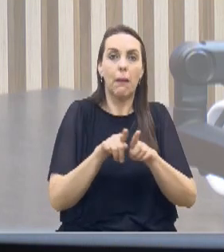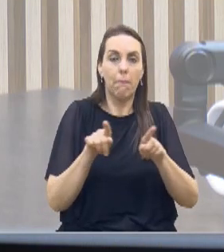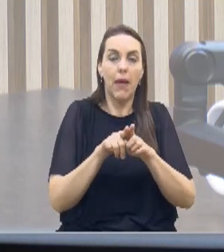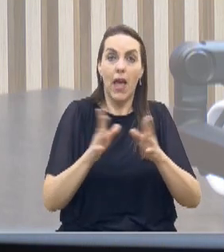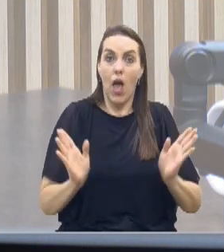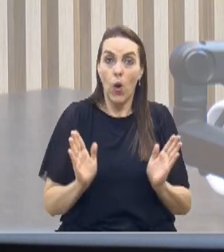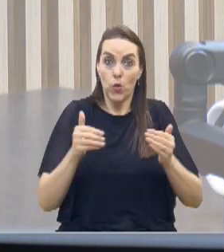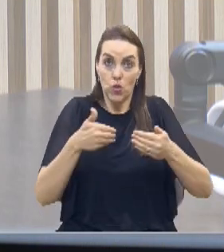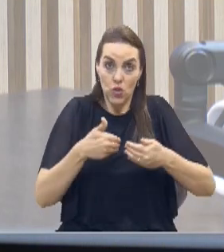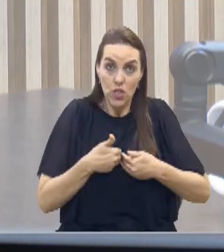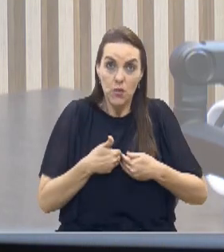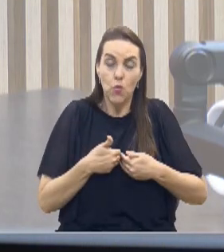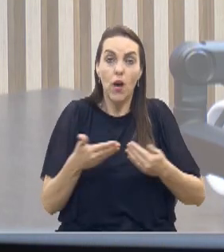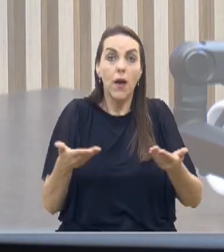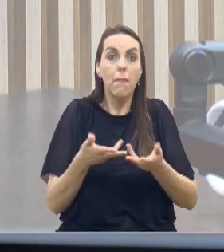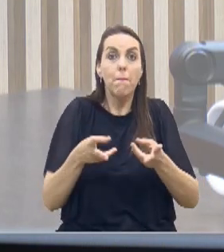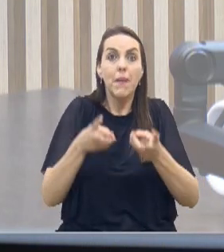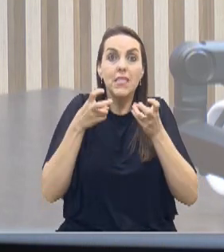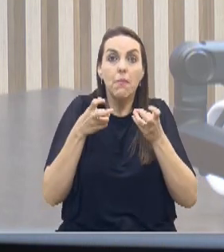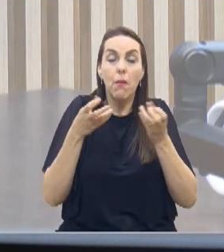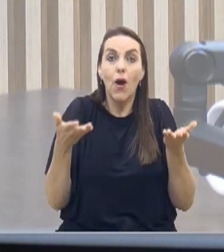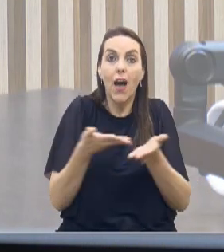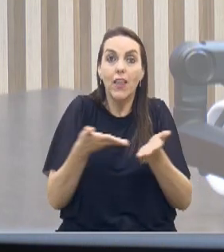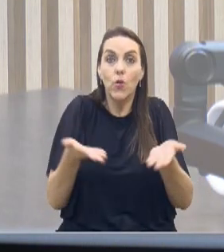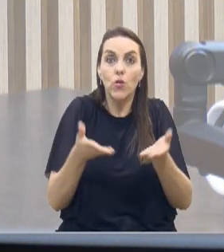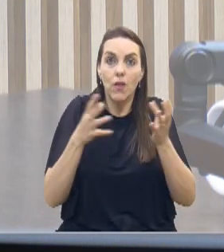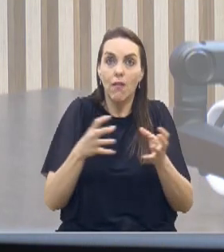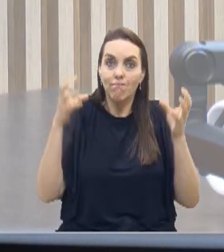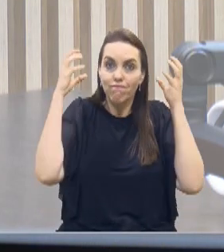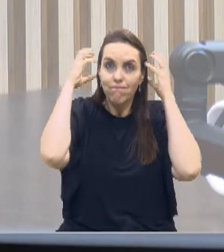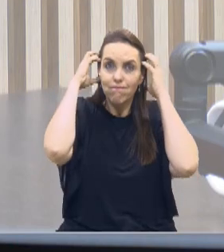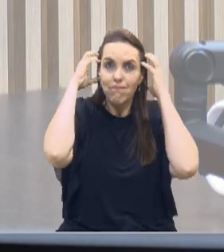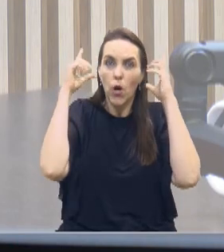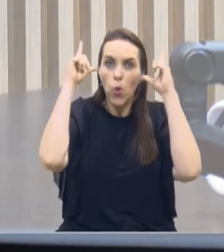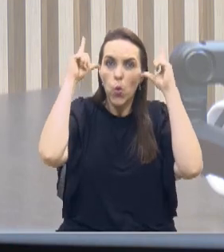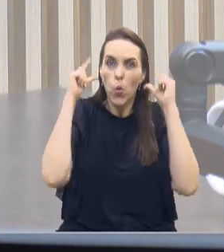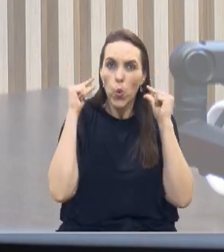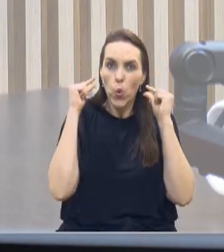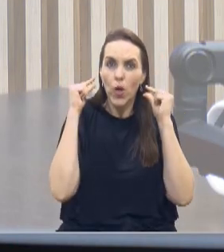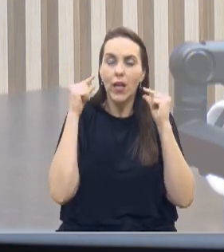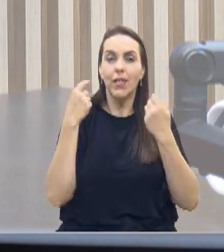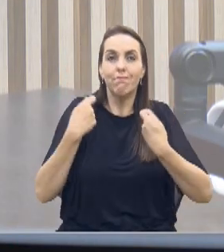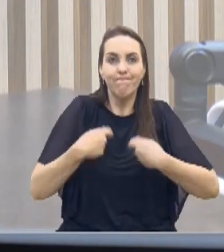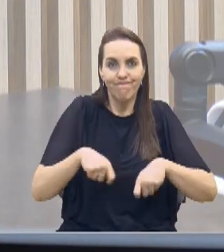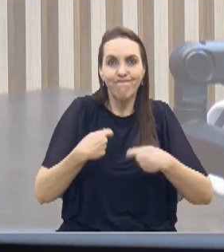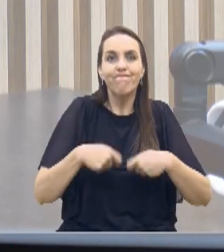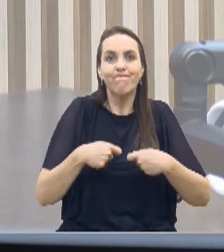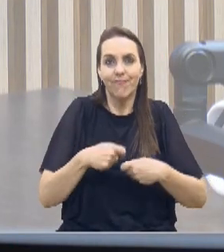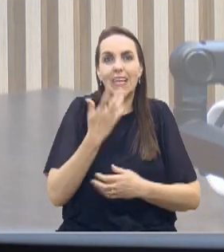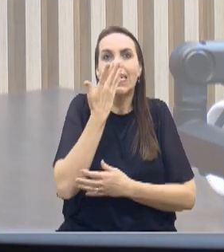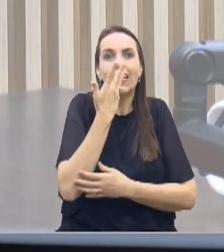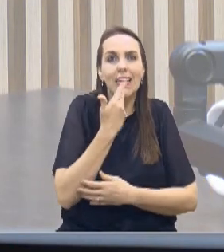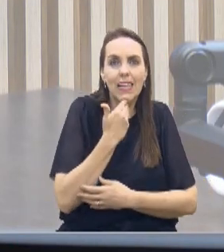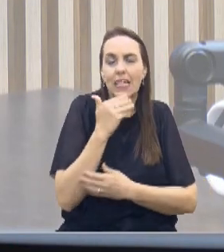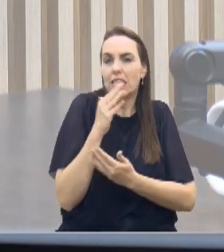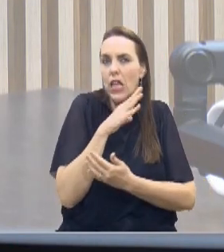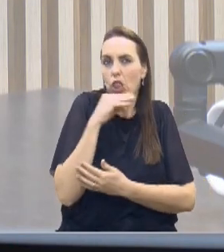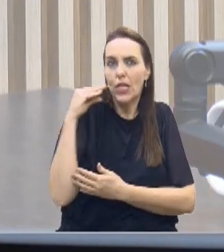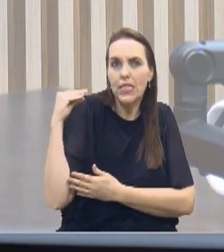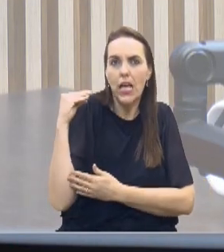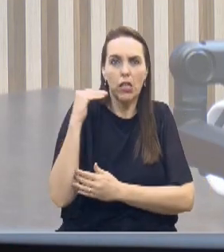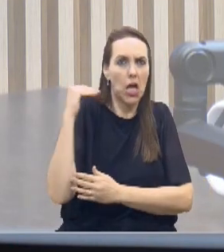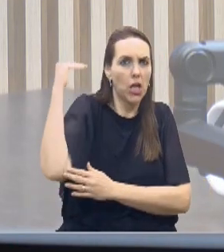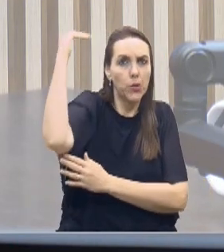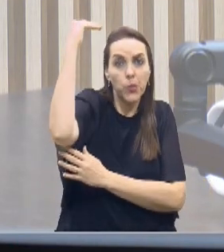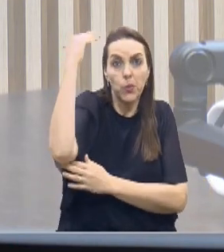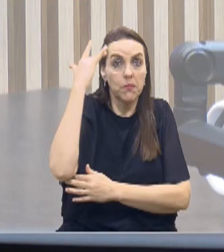deu conta que até hoje a gente não tinha abafadores tão necessários para quando entra uma criança, adolescente, adulto, enfim, que vem